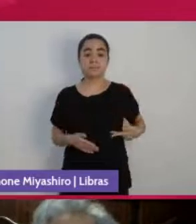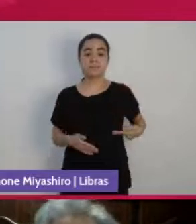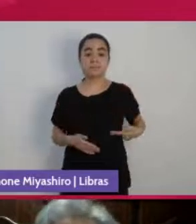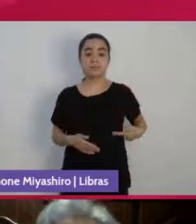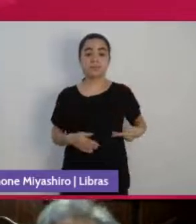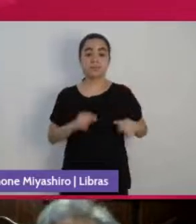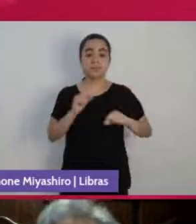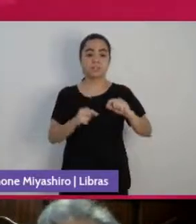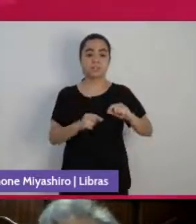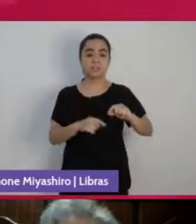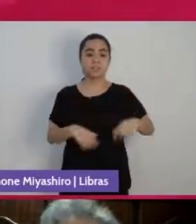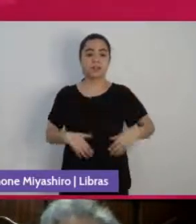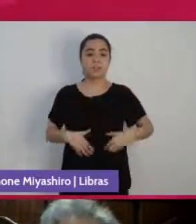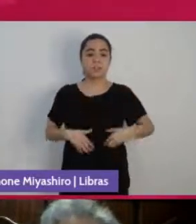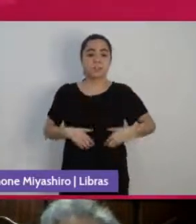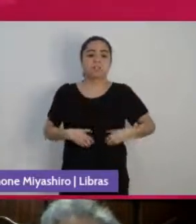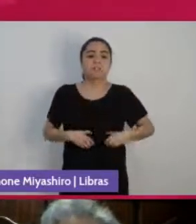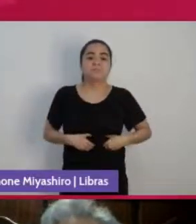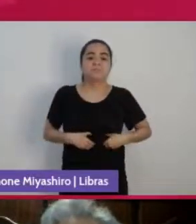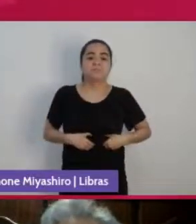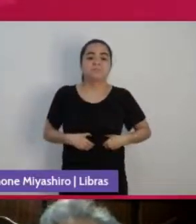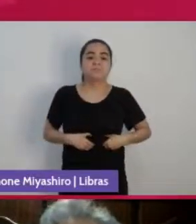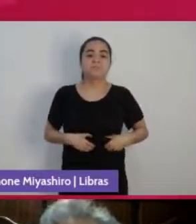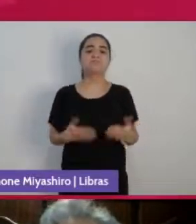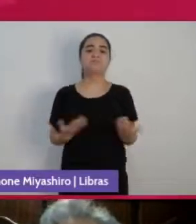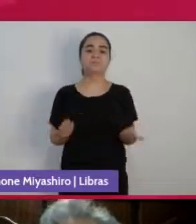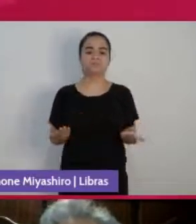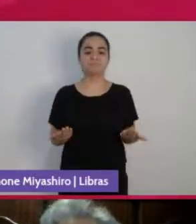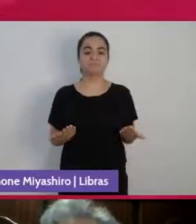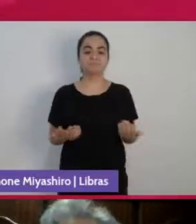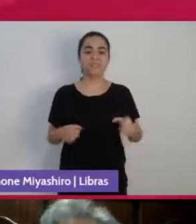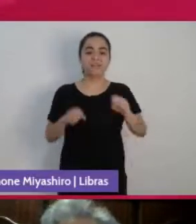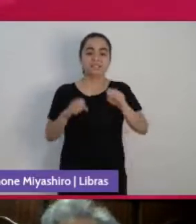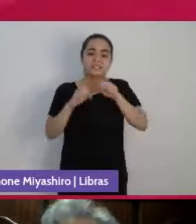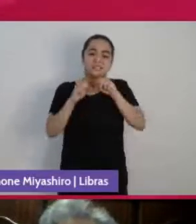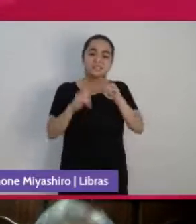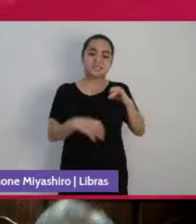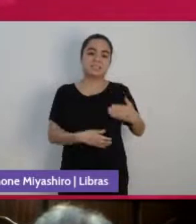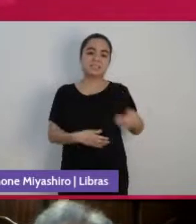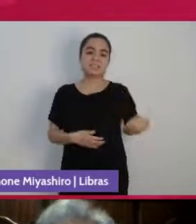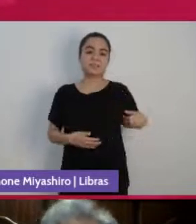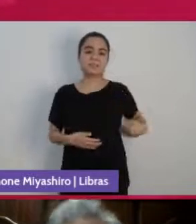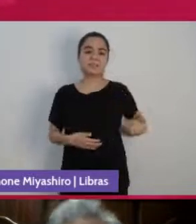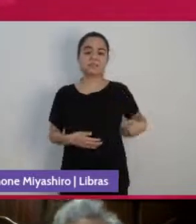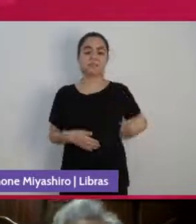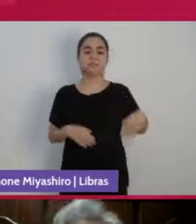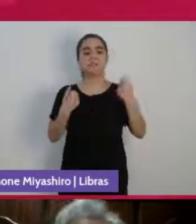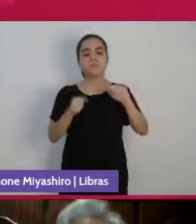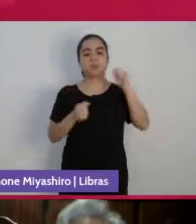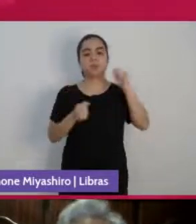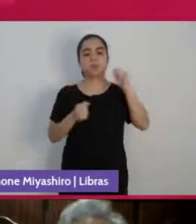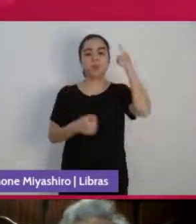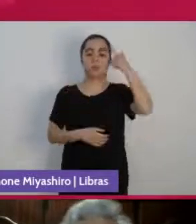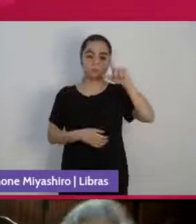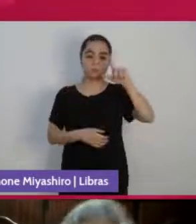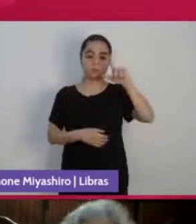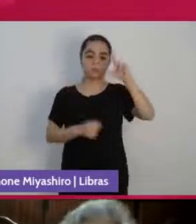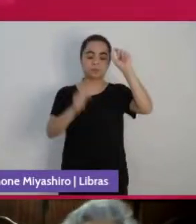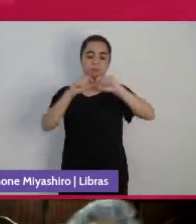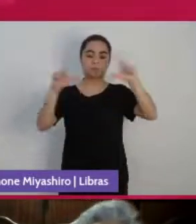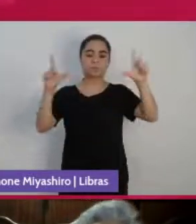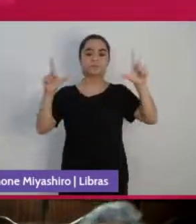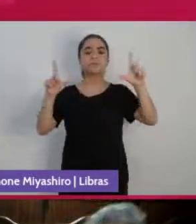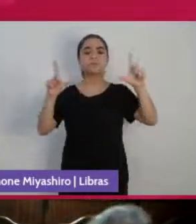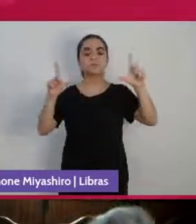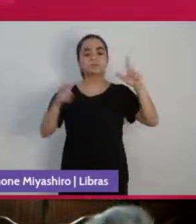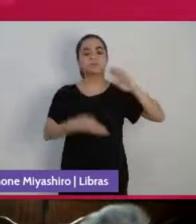de barriga. Provavelmente, se não pegasse o peitoral menor, a gente conseguiria fazer uma melhor compressão